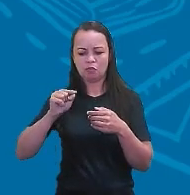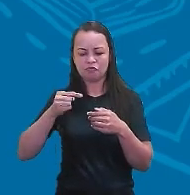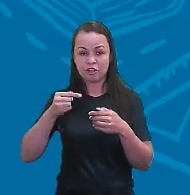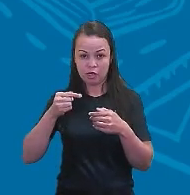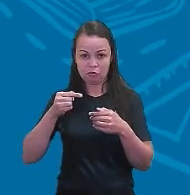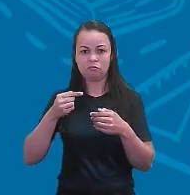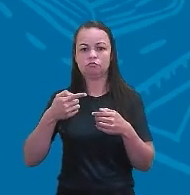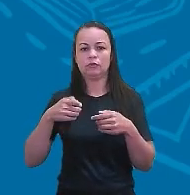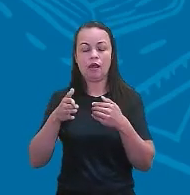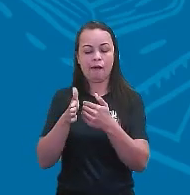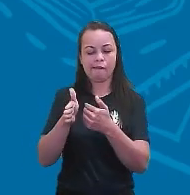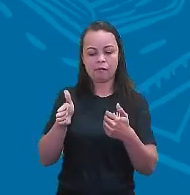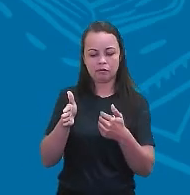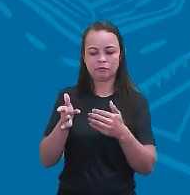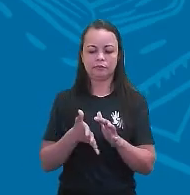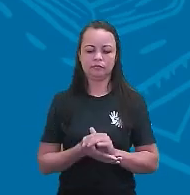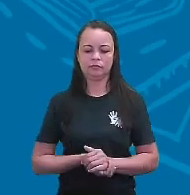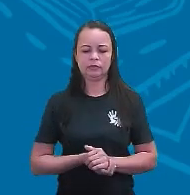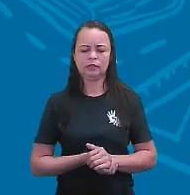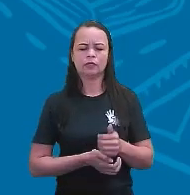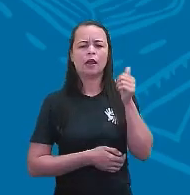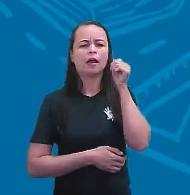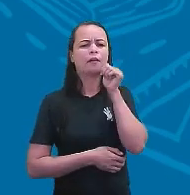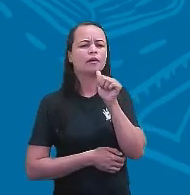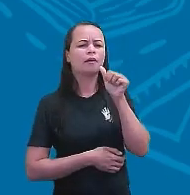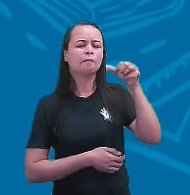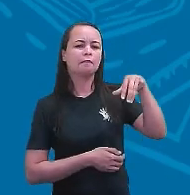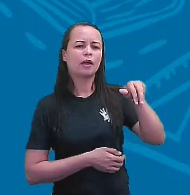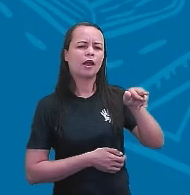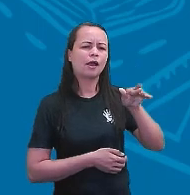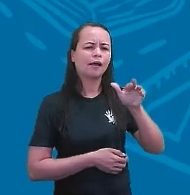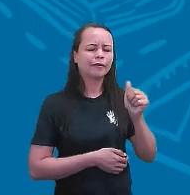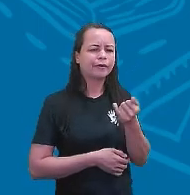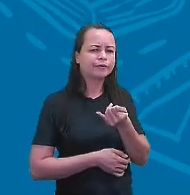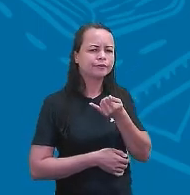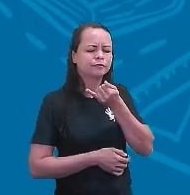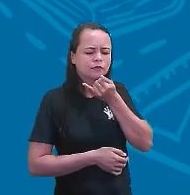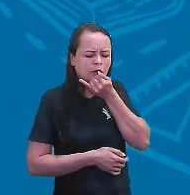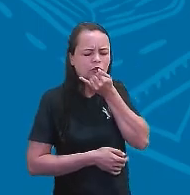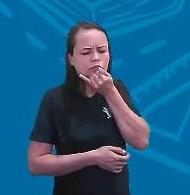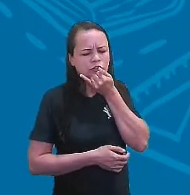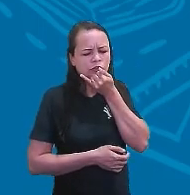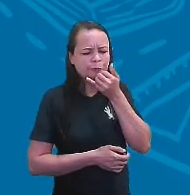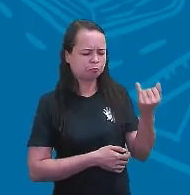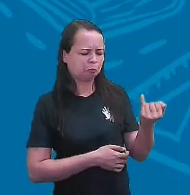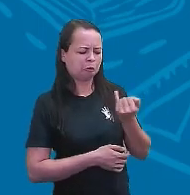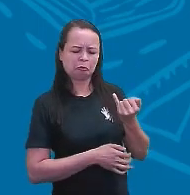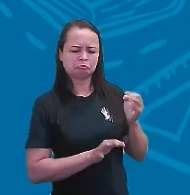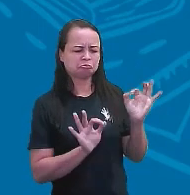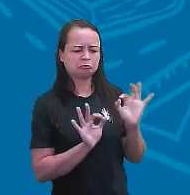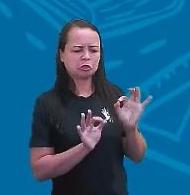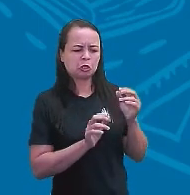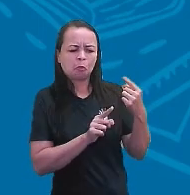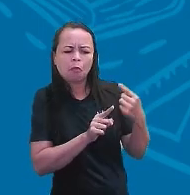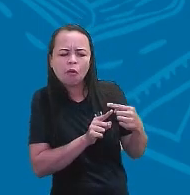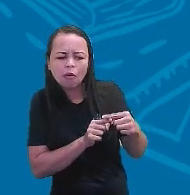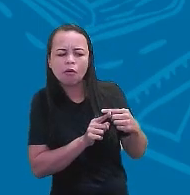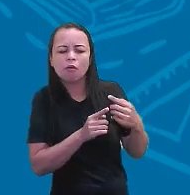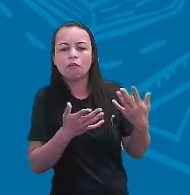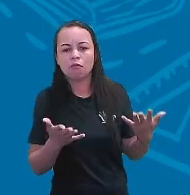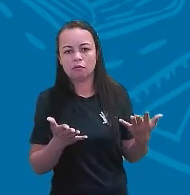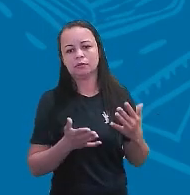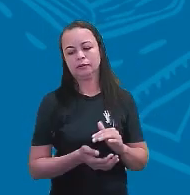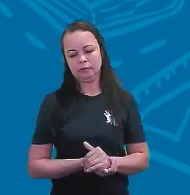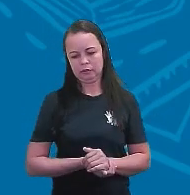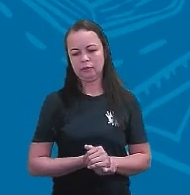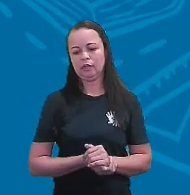também, ó, Maria está triste e não disse por quê. Ele está bem no finalzinho, pertinho da pontuação, no caso aí, do